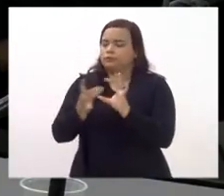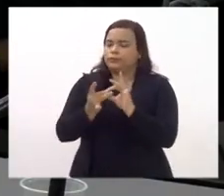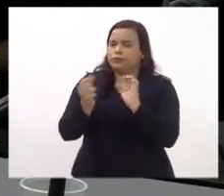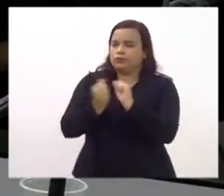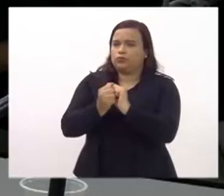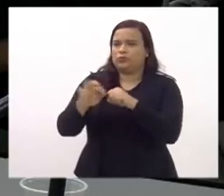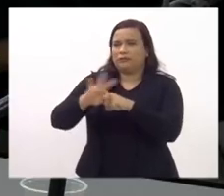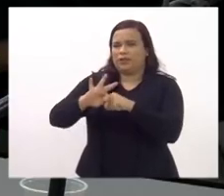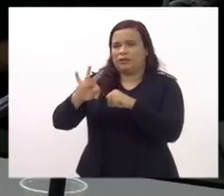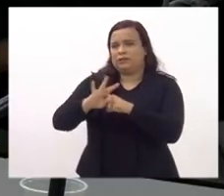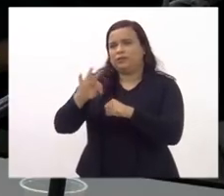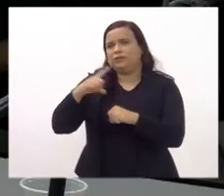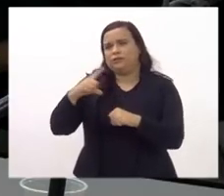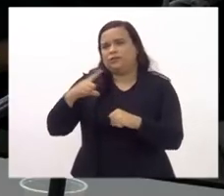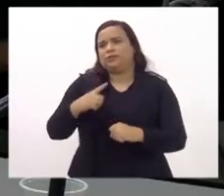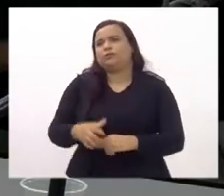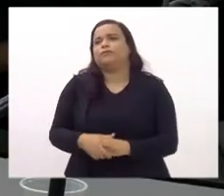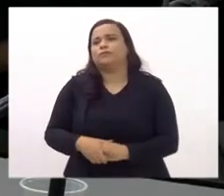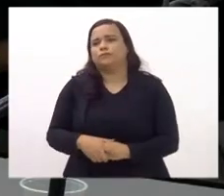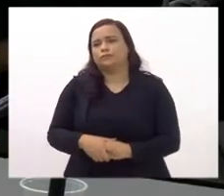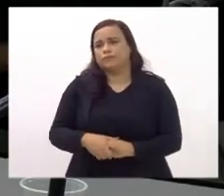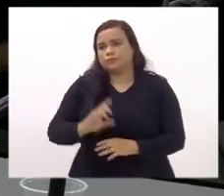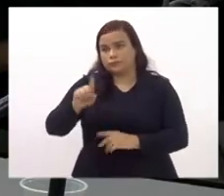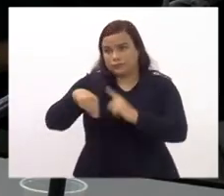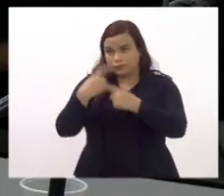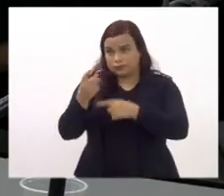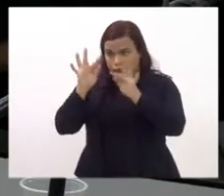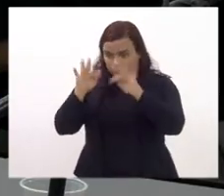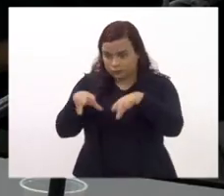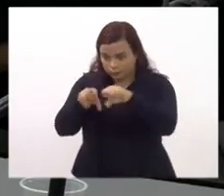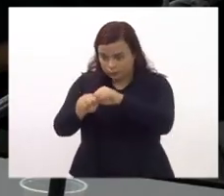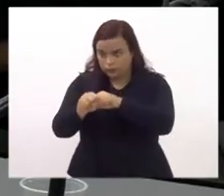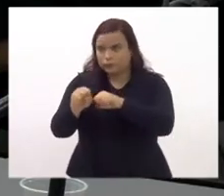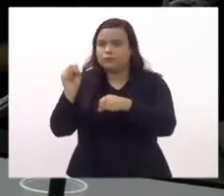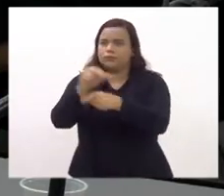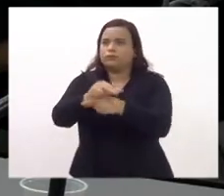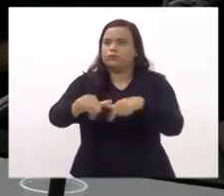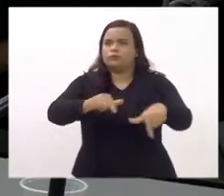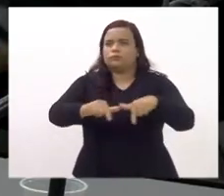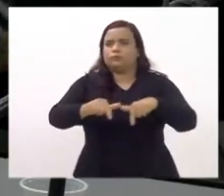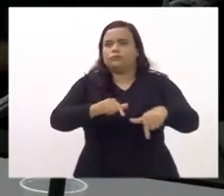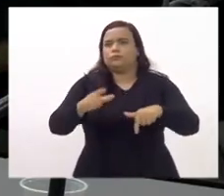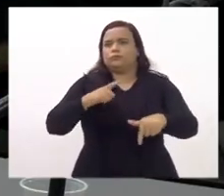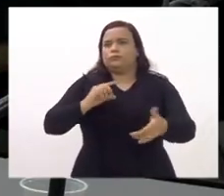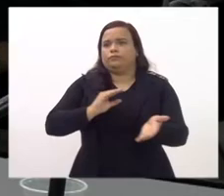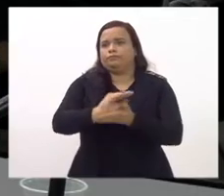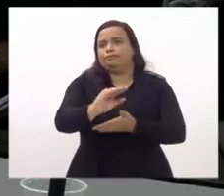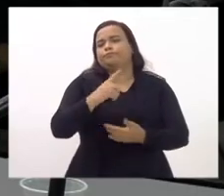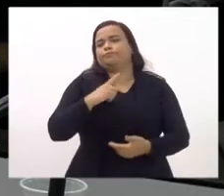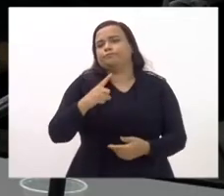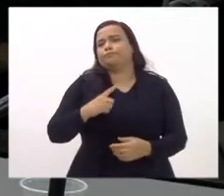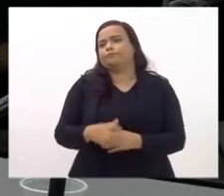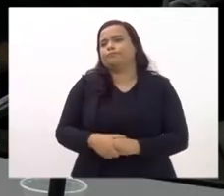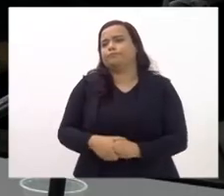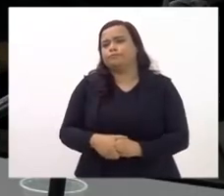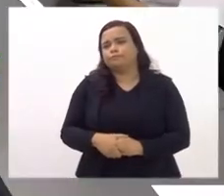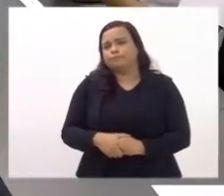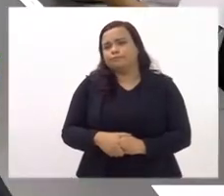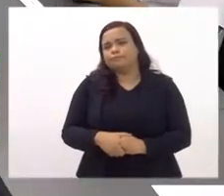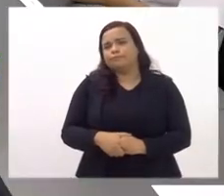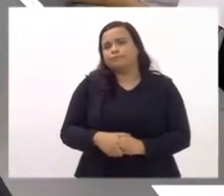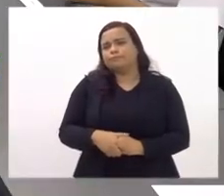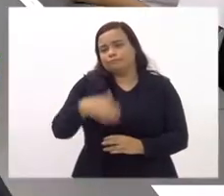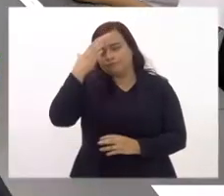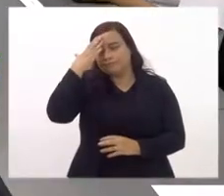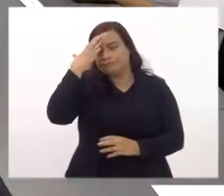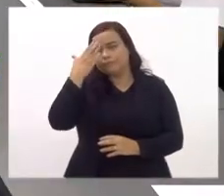para, após sua formação, já se inserir no mercado de trabalho com um valor agregado. Obrigado, Samuel, sem dúvida.